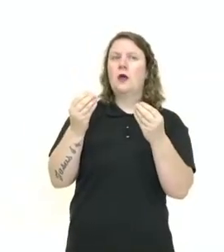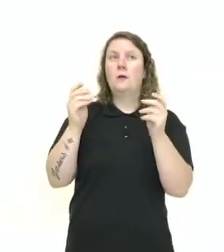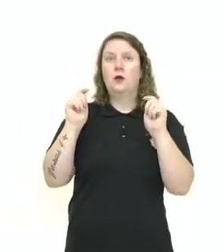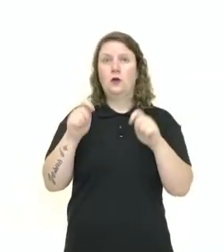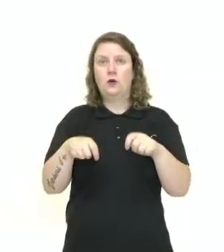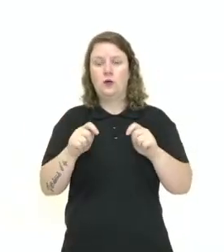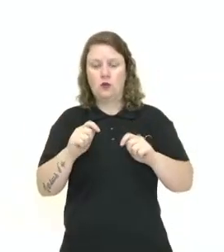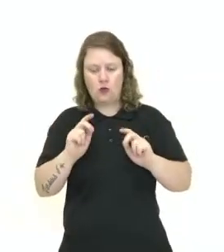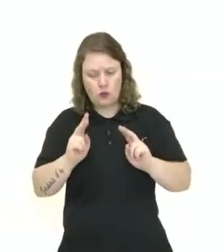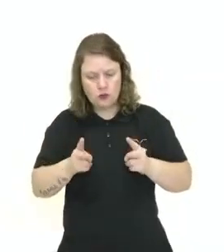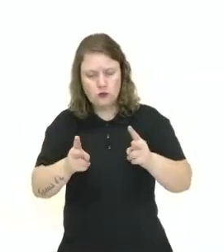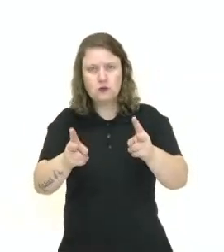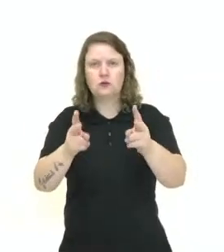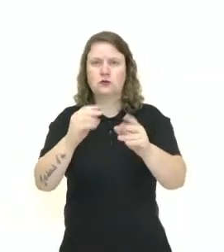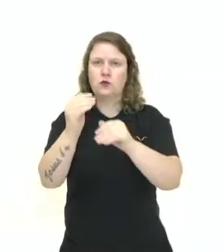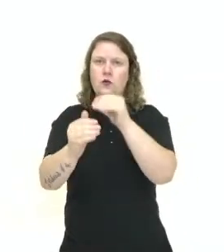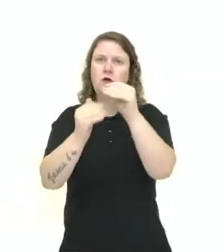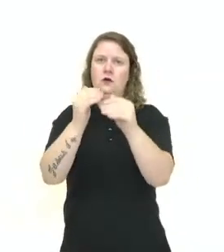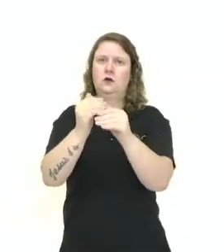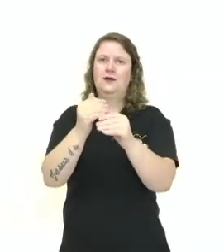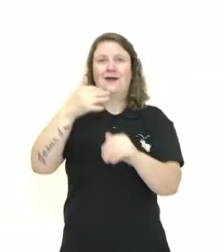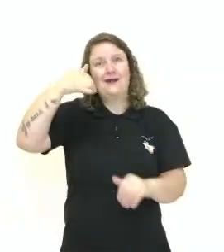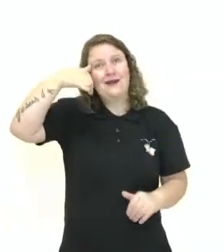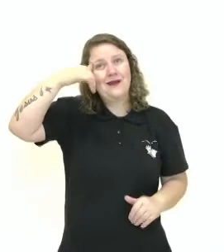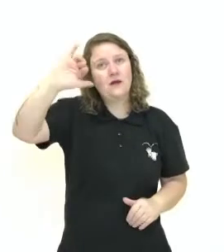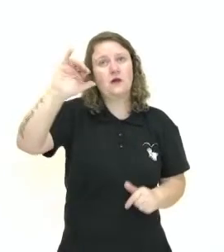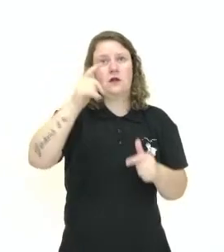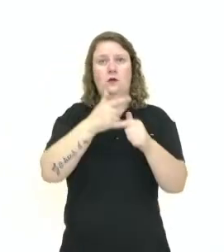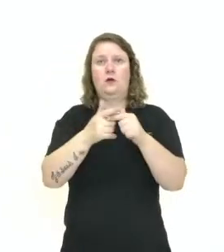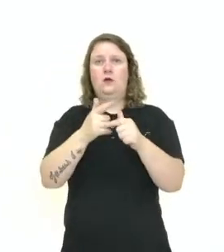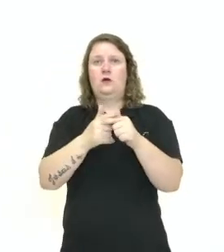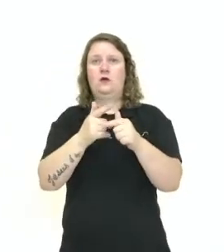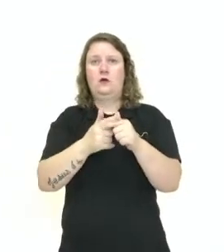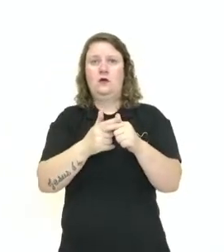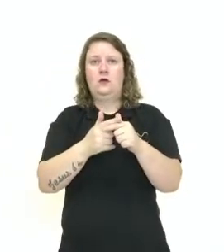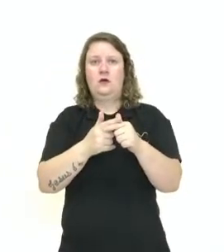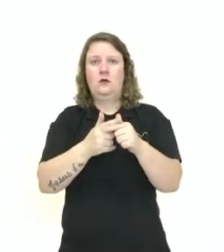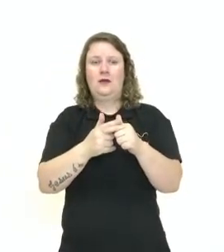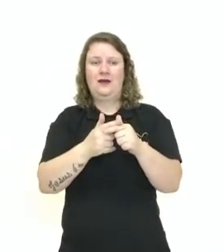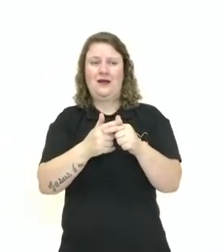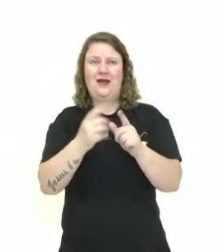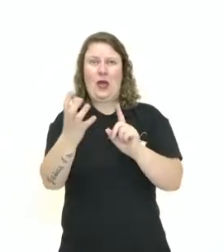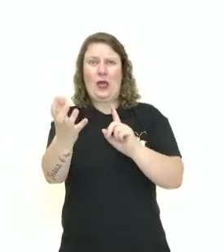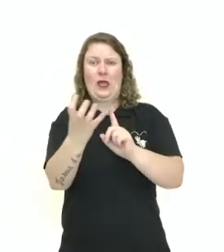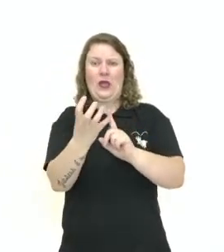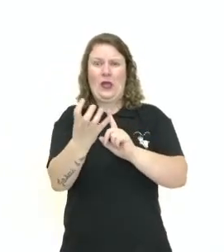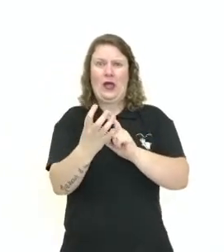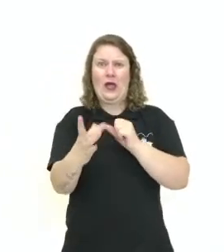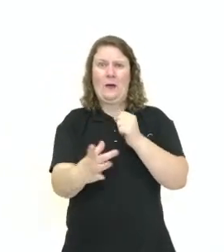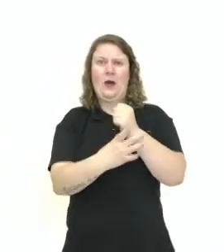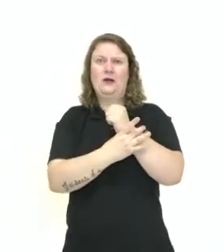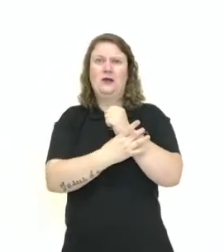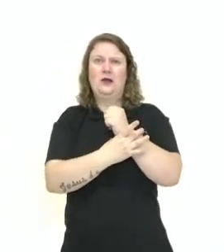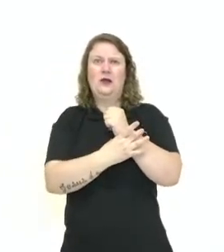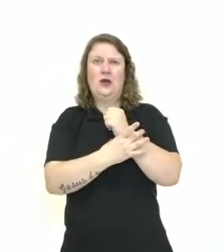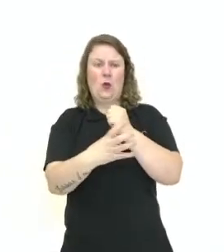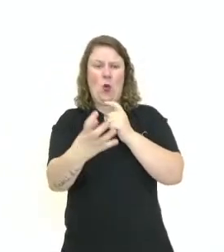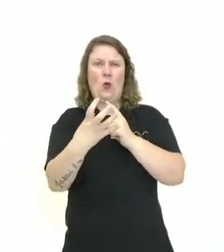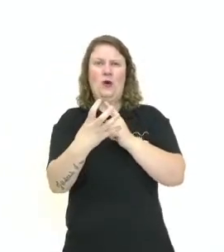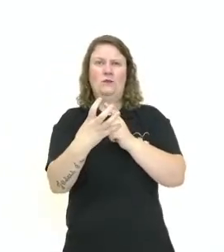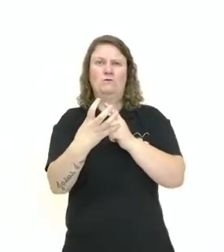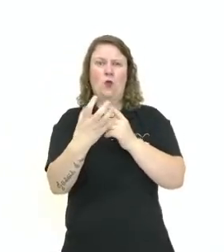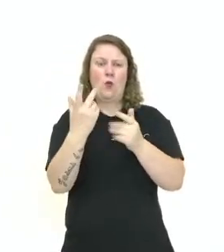evitar distúrbios sociais que venham ameaçar a segurança do país, o governo indiano terá que enfrentar o desafio de estender